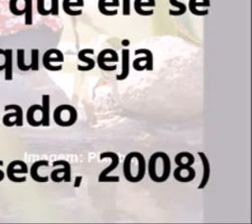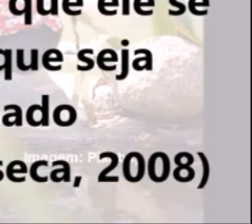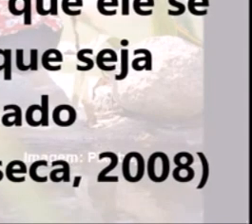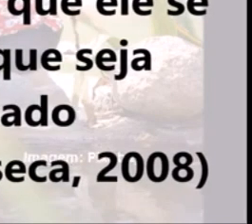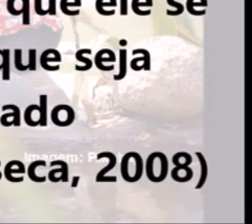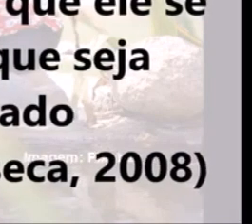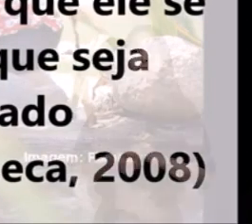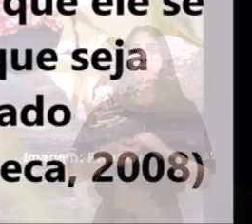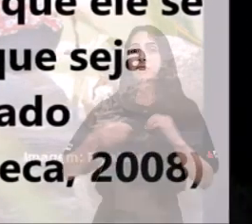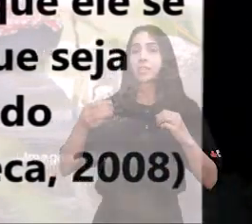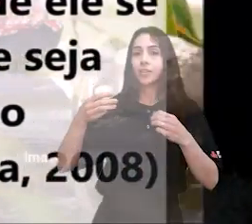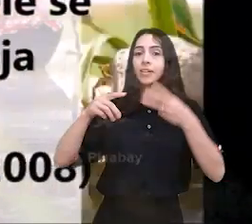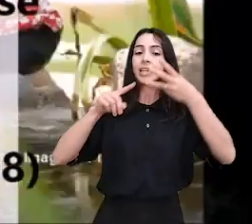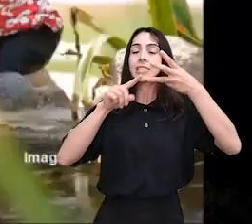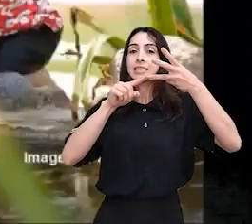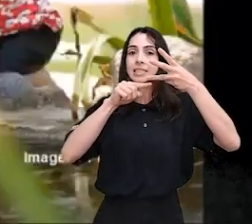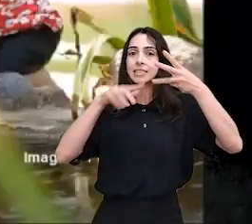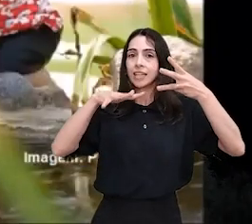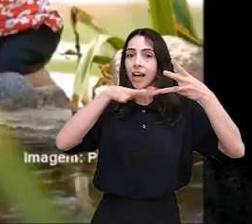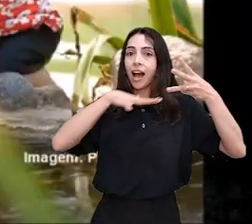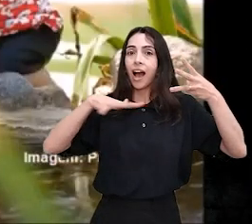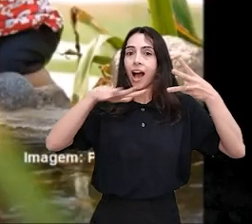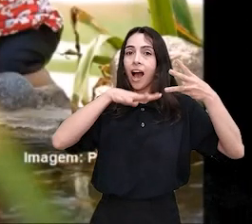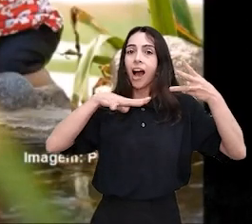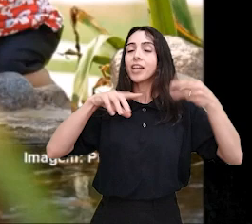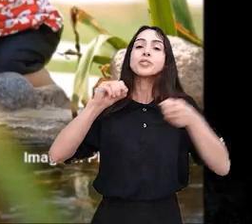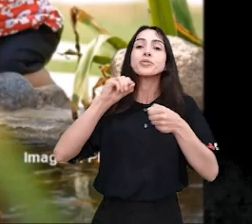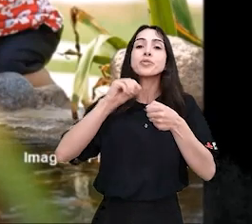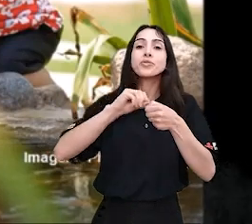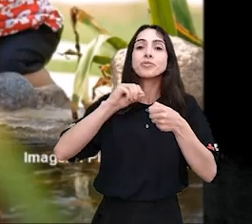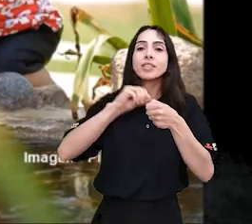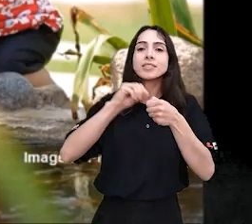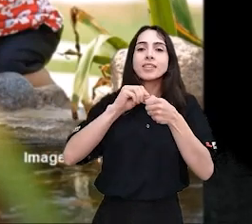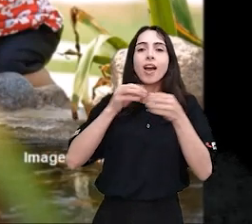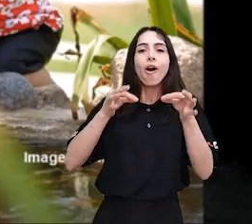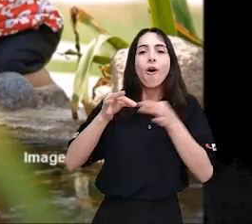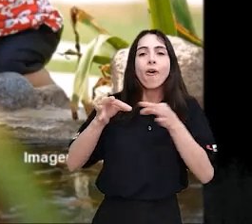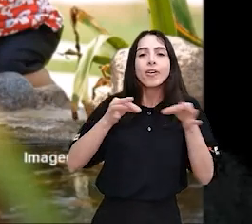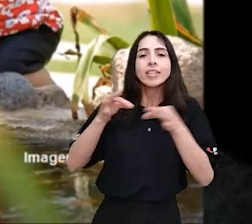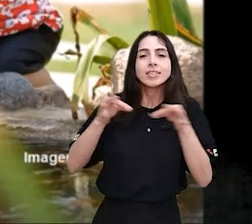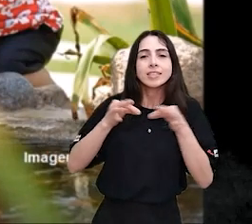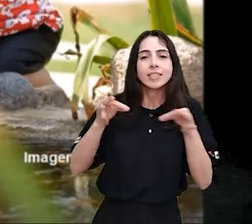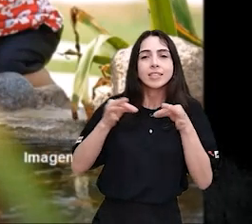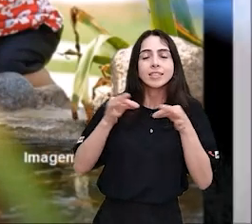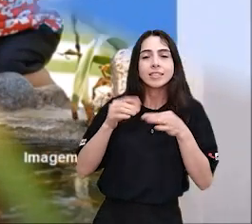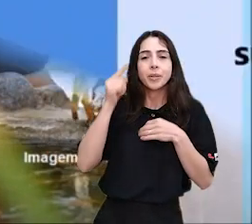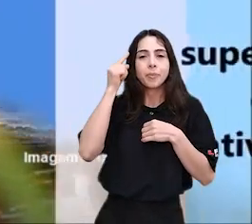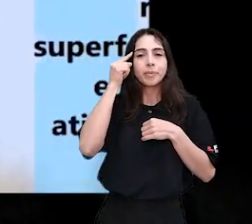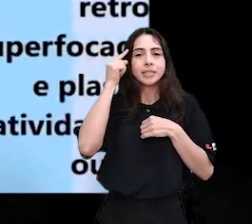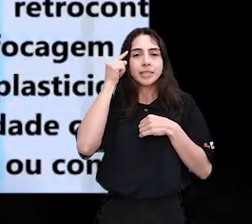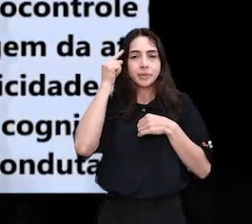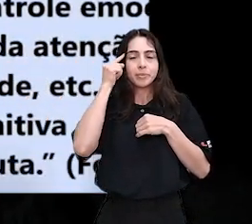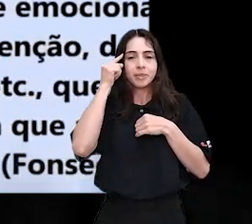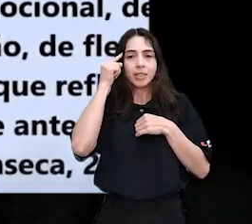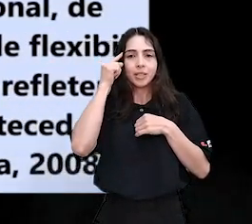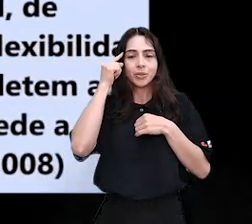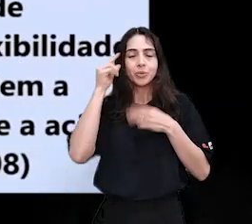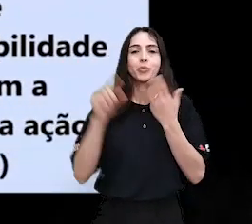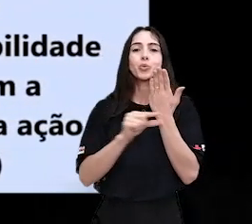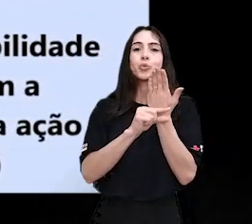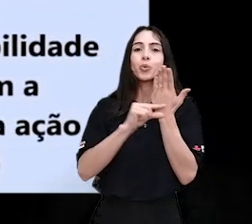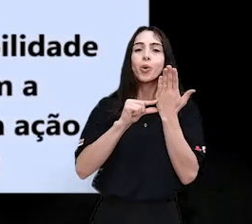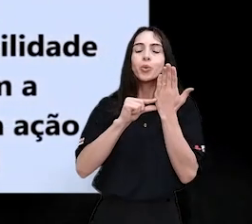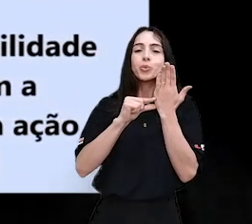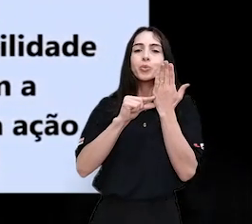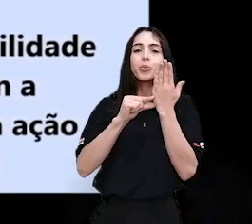áreas terciárias, segundo Luria, são responsáveis pela elaboração de planos e programas motores. E Fonseca